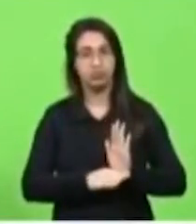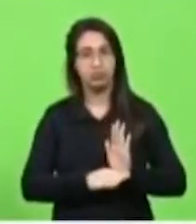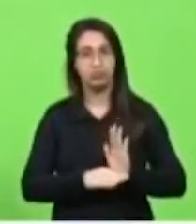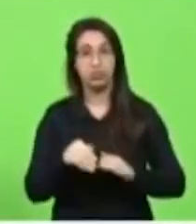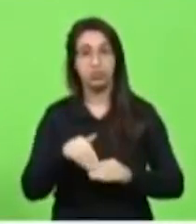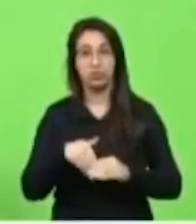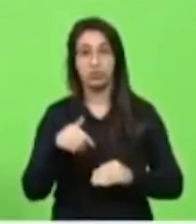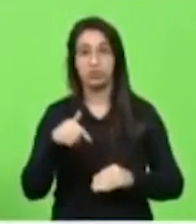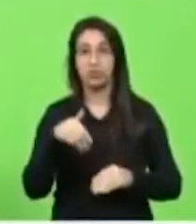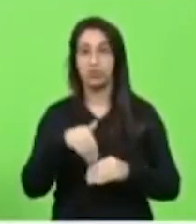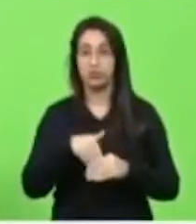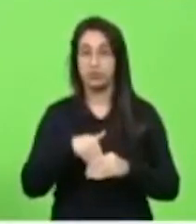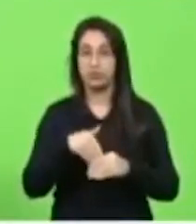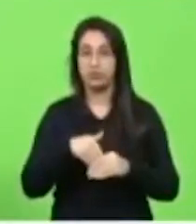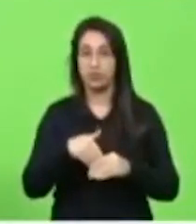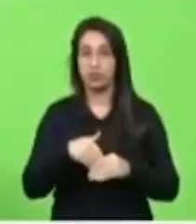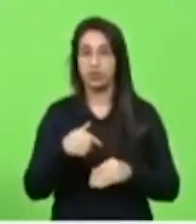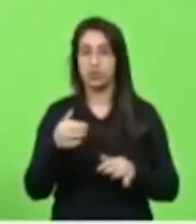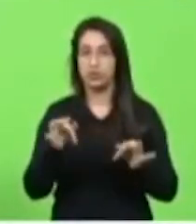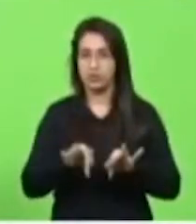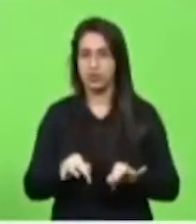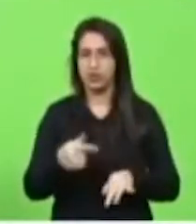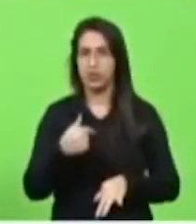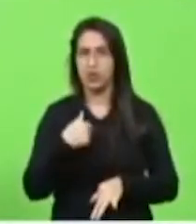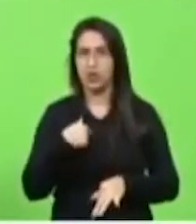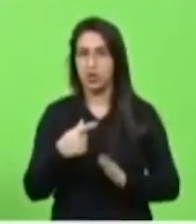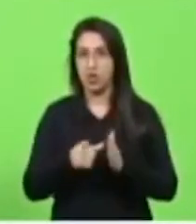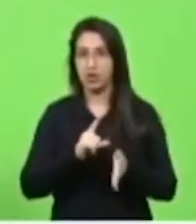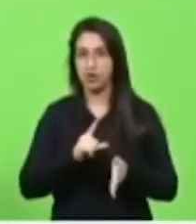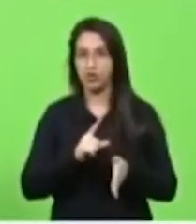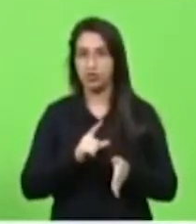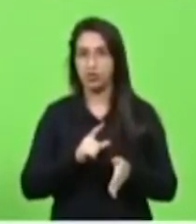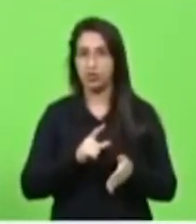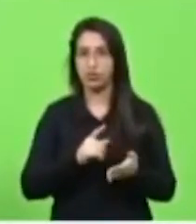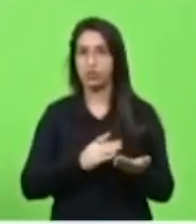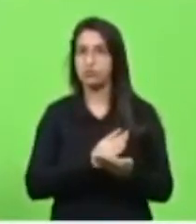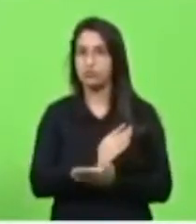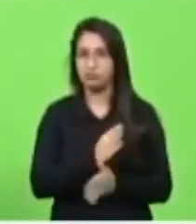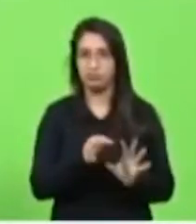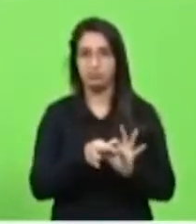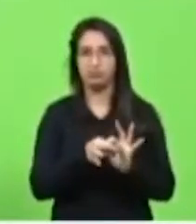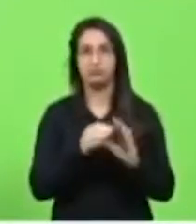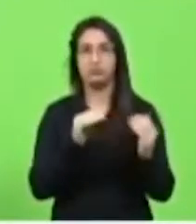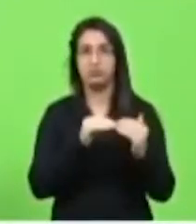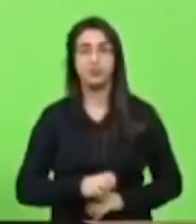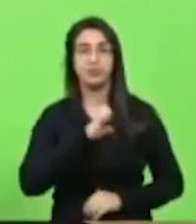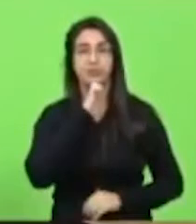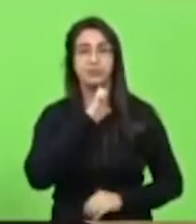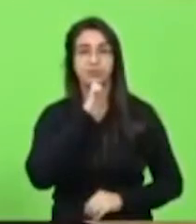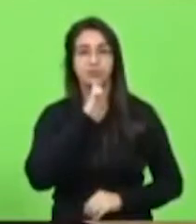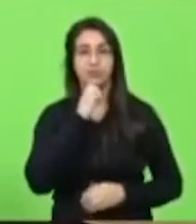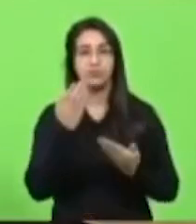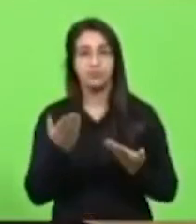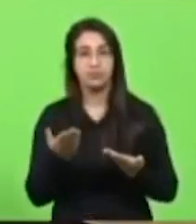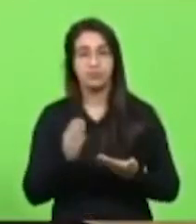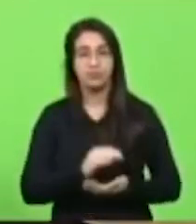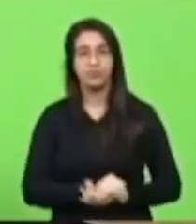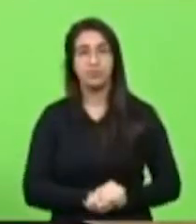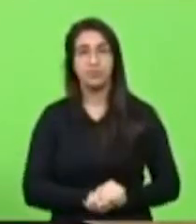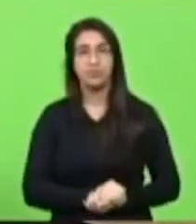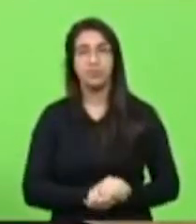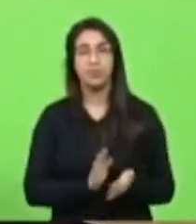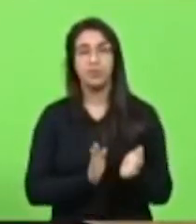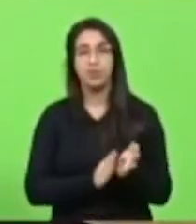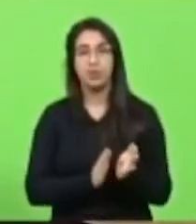favor. Os agentes socioeducativos merecem o nosso respeito. Só parabenizar o deputado